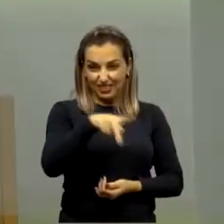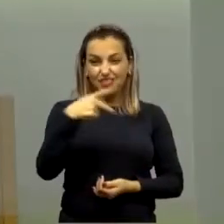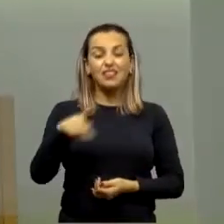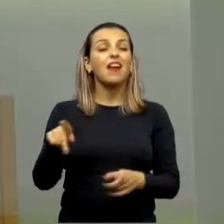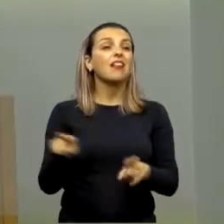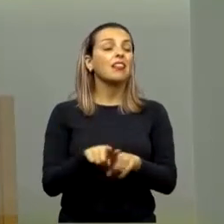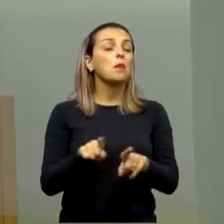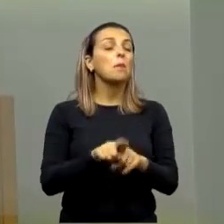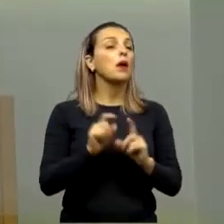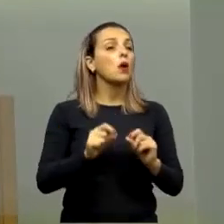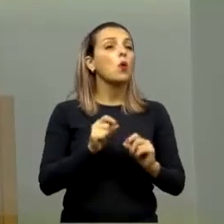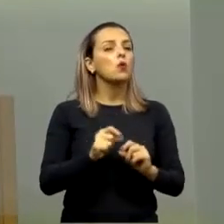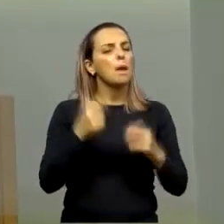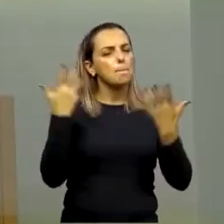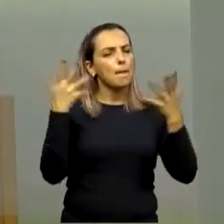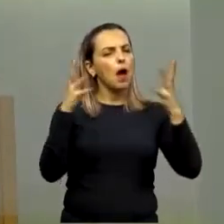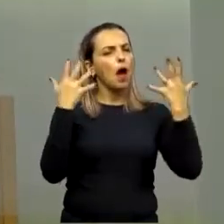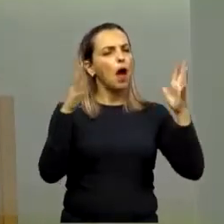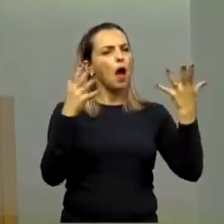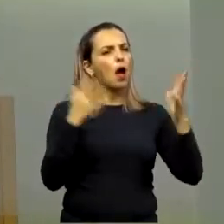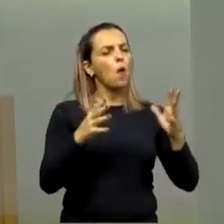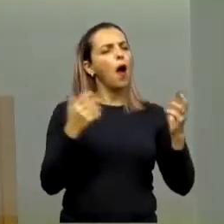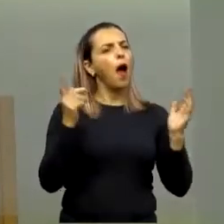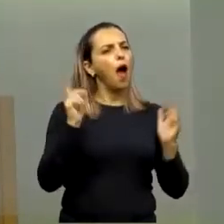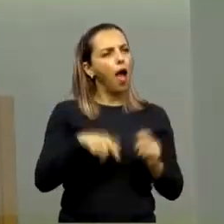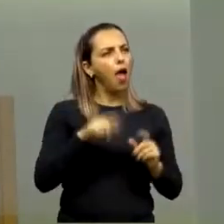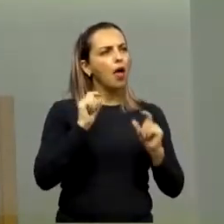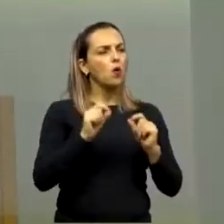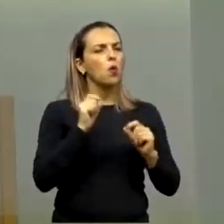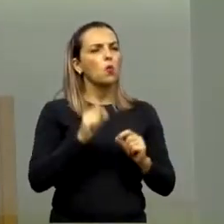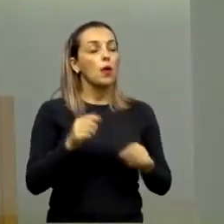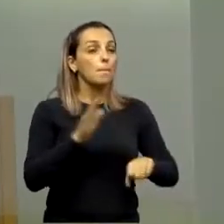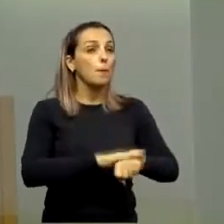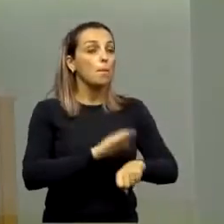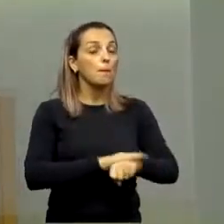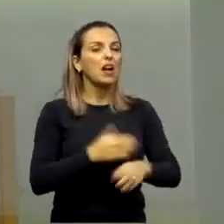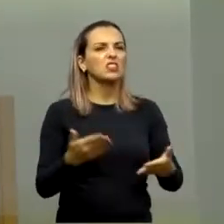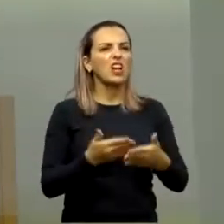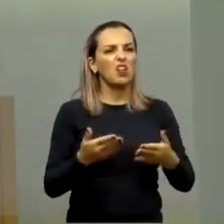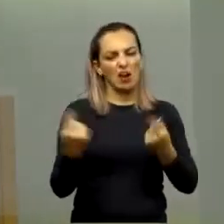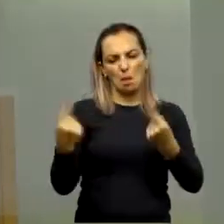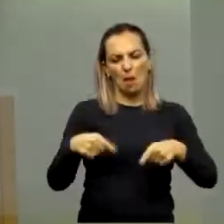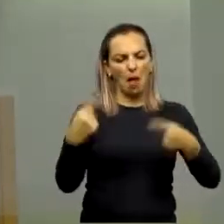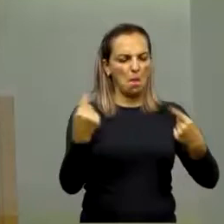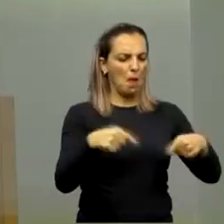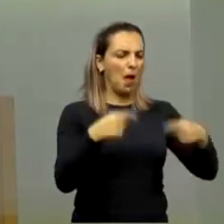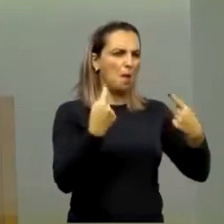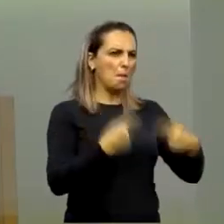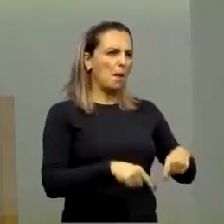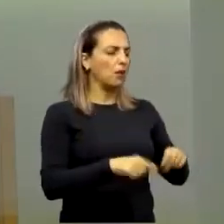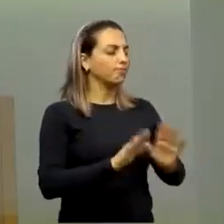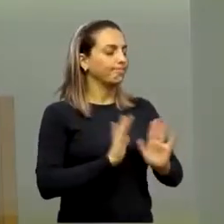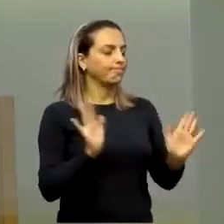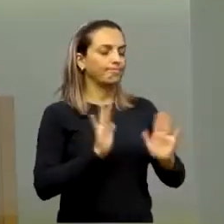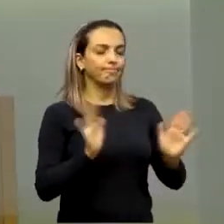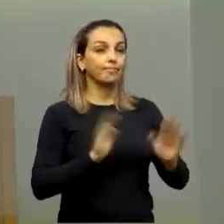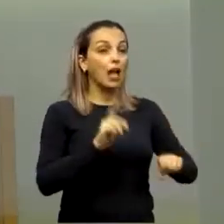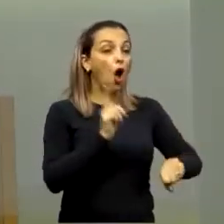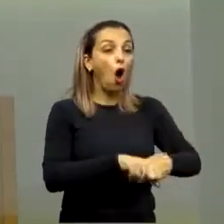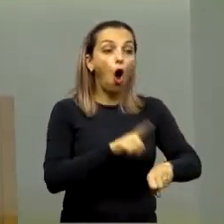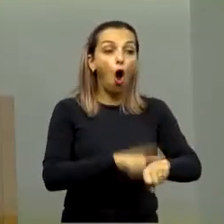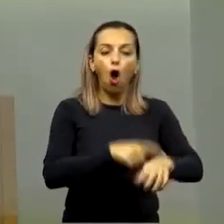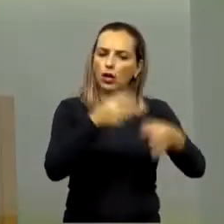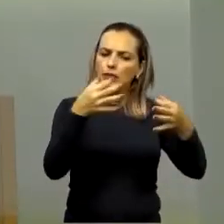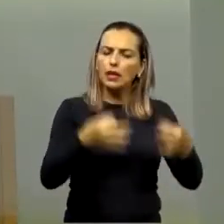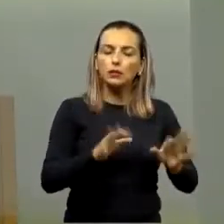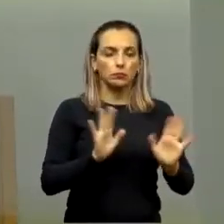eu acho que tá de parabéns eu acho que tem que nessa hora não ficar fazendo picuinha quiser fazendo a disputa tem horário